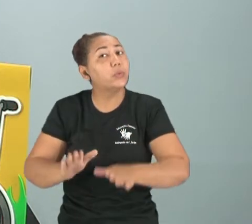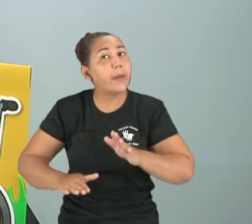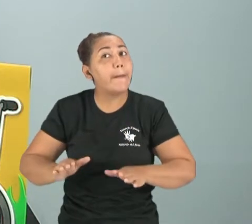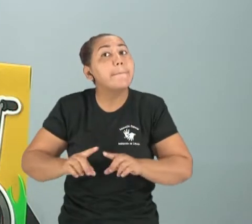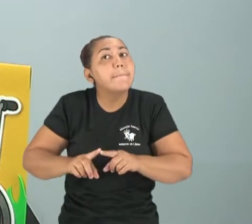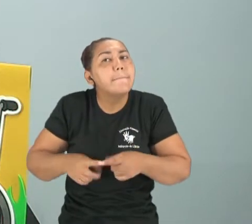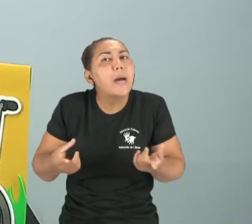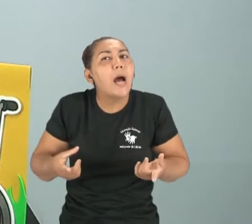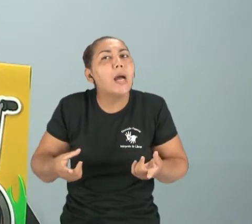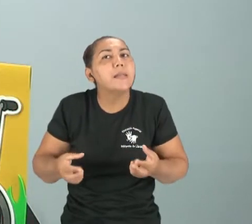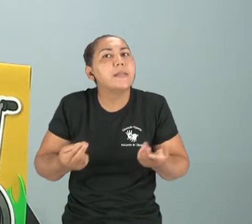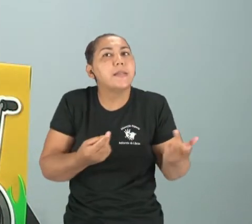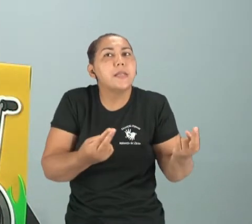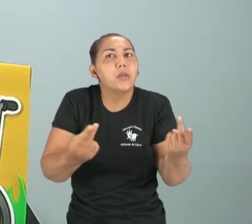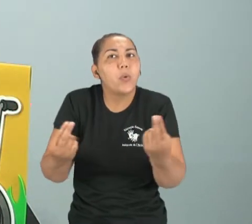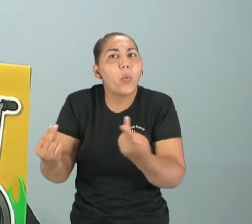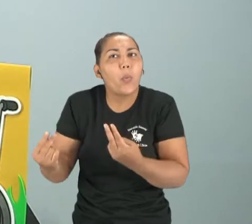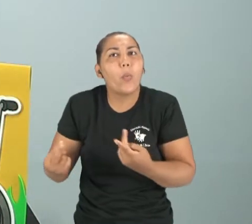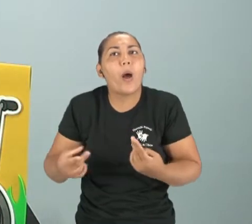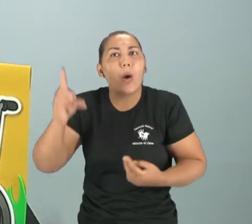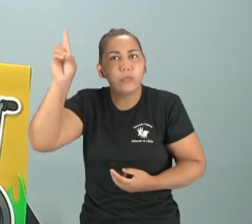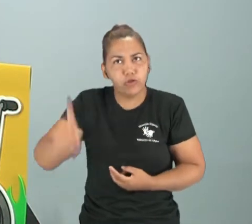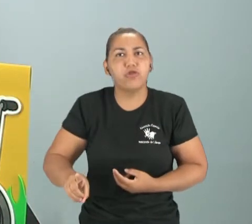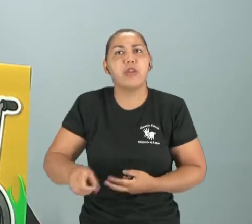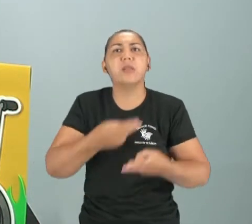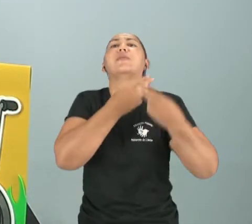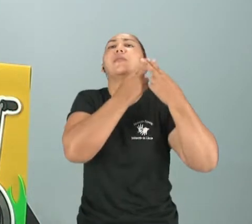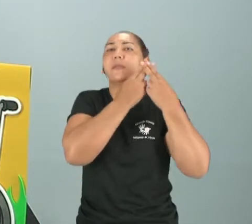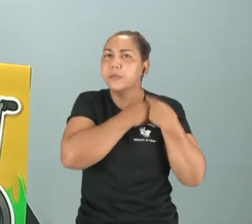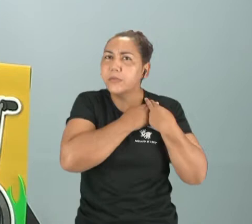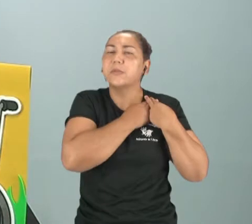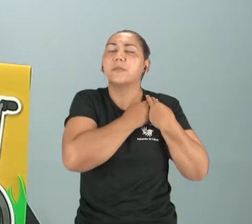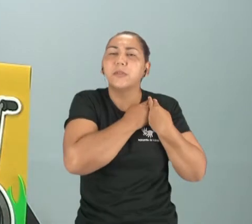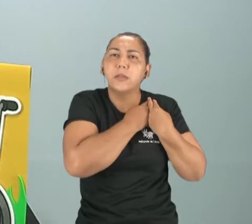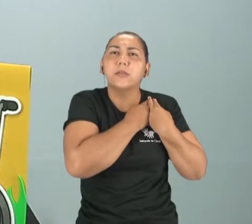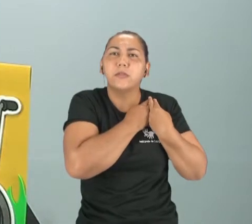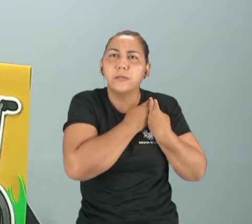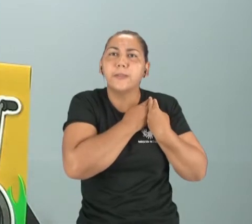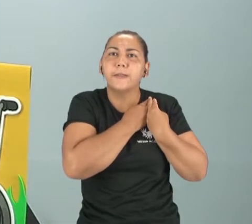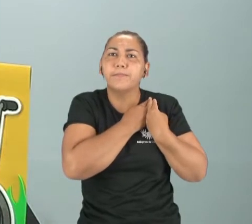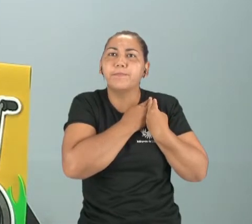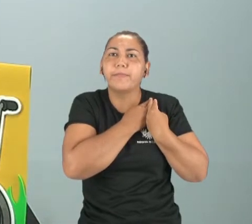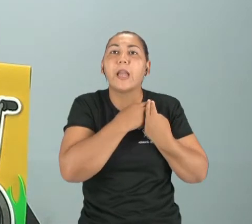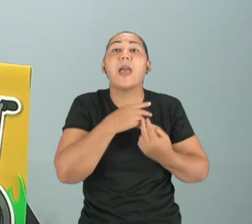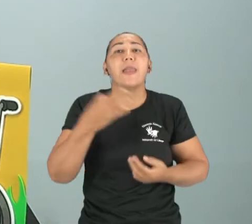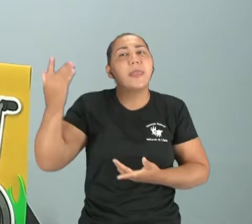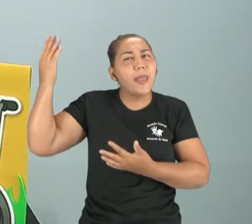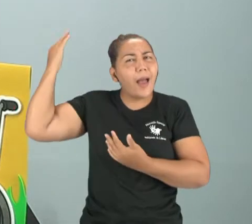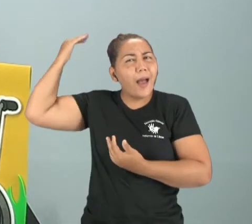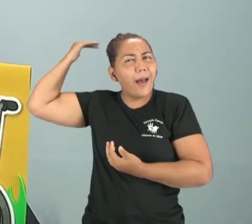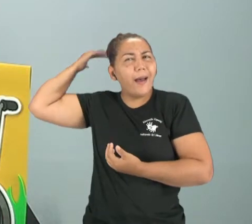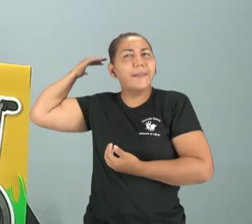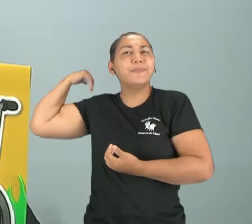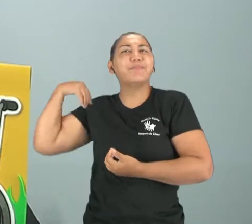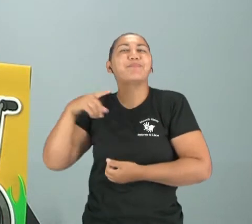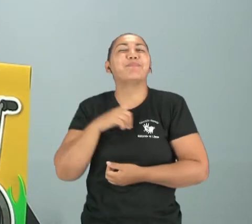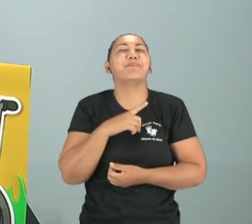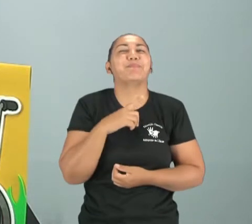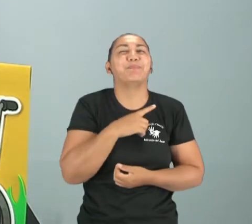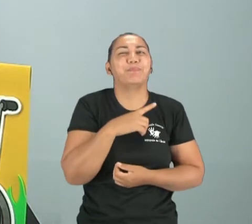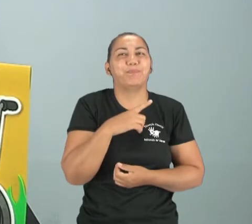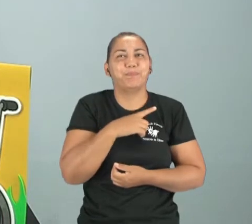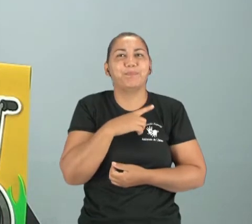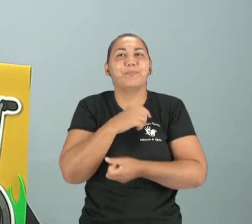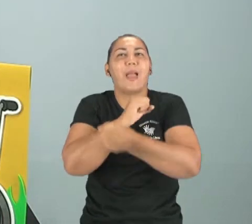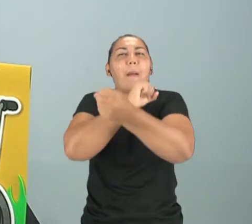somos iguais em direitos e deveres. Como você falou, existiu sim essa